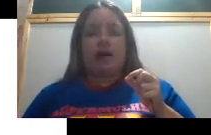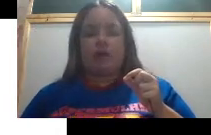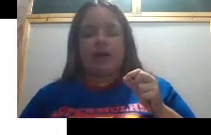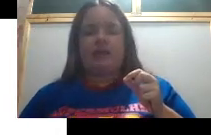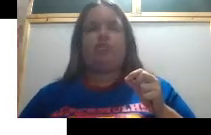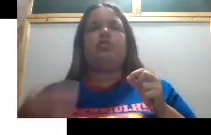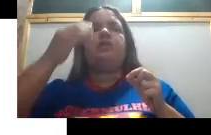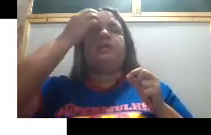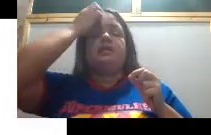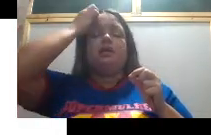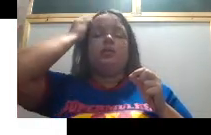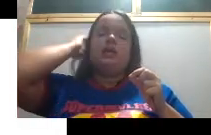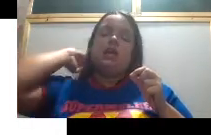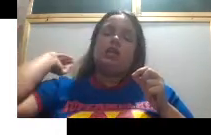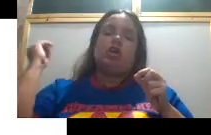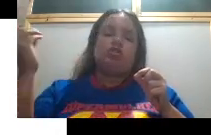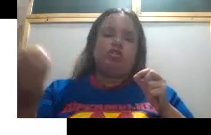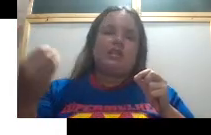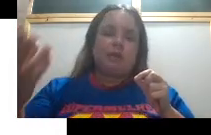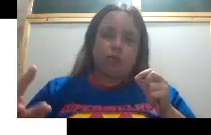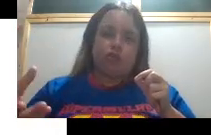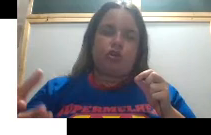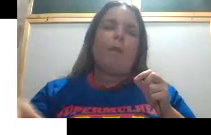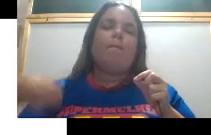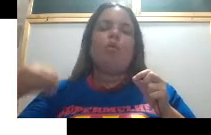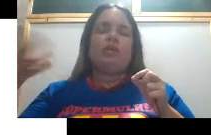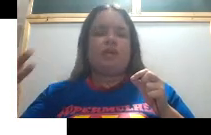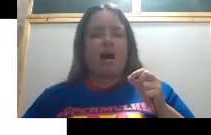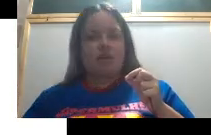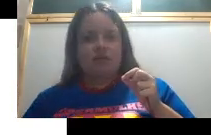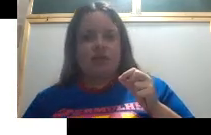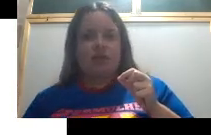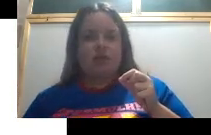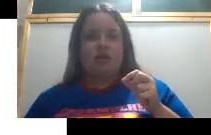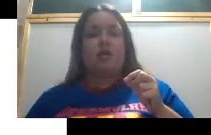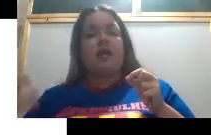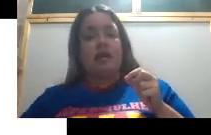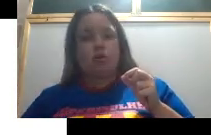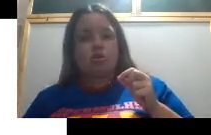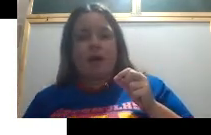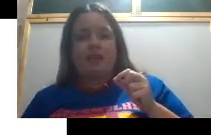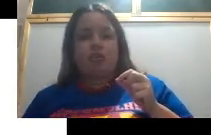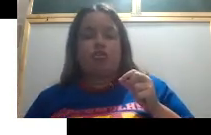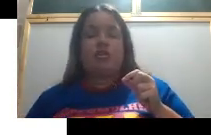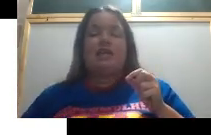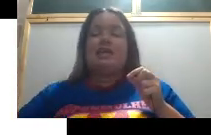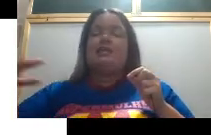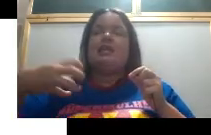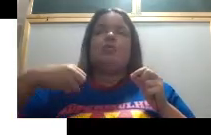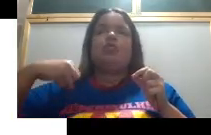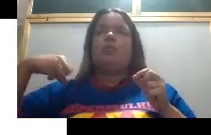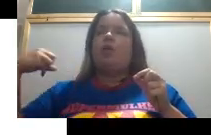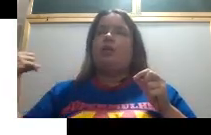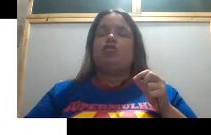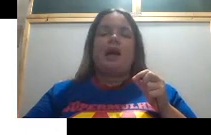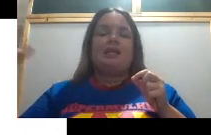das Araucárias então nós tínhamos muita área verde em nosso país